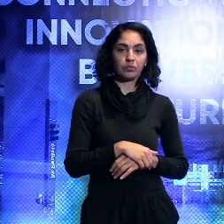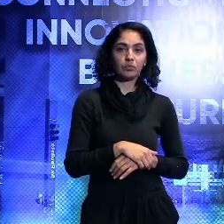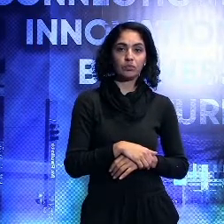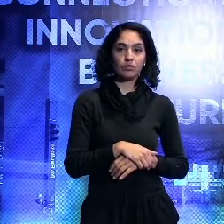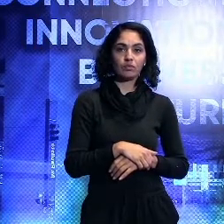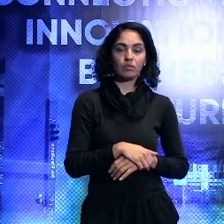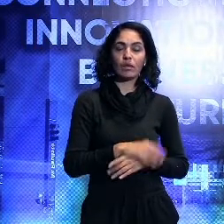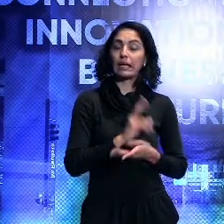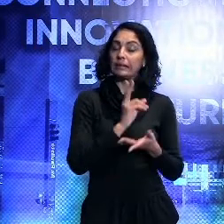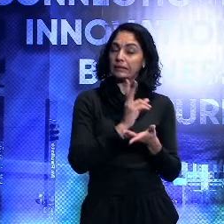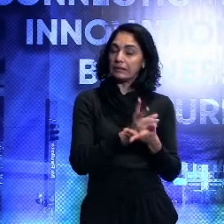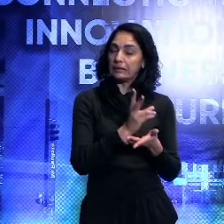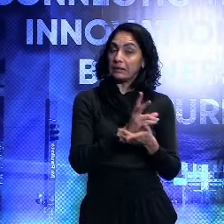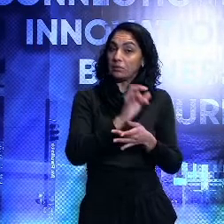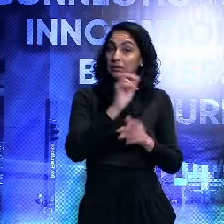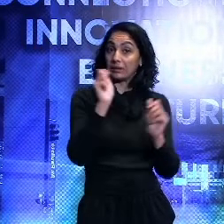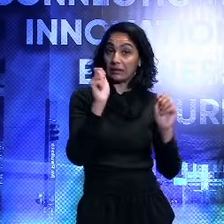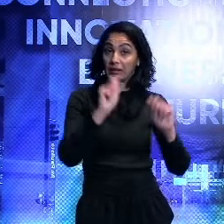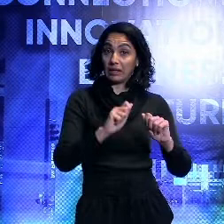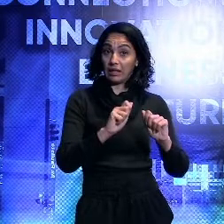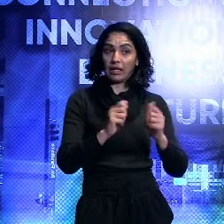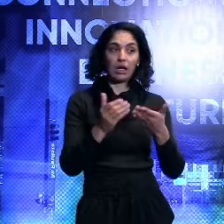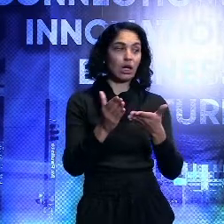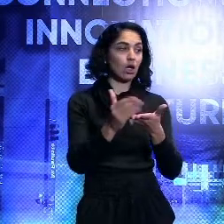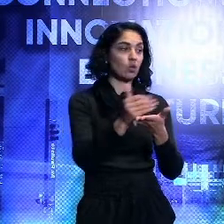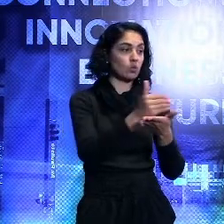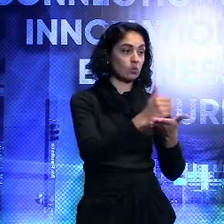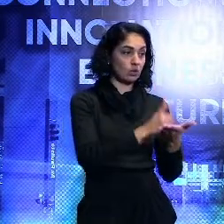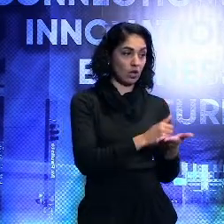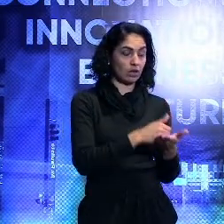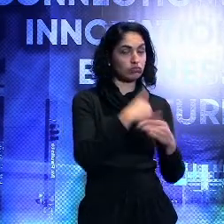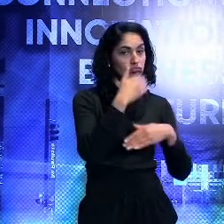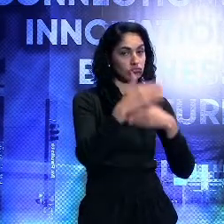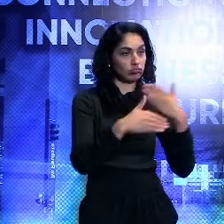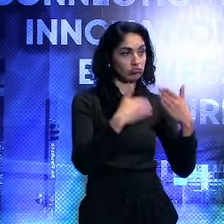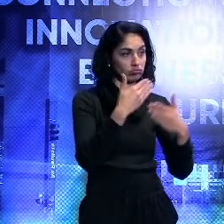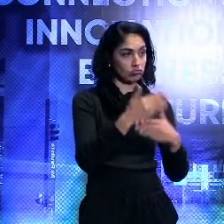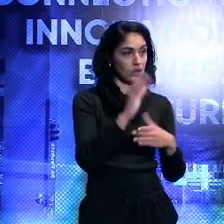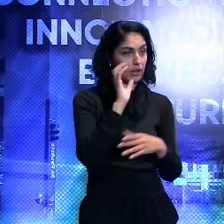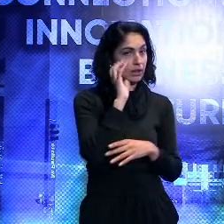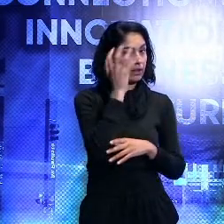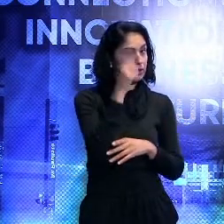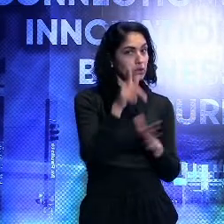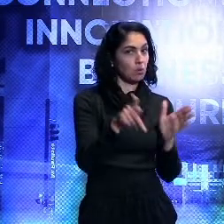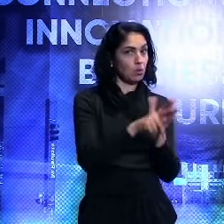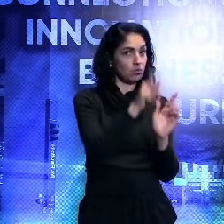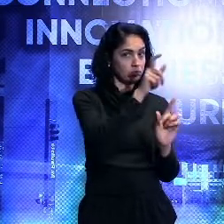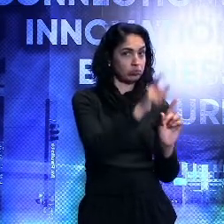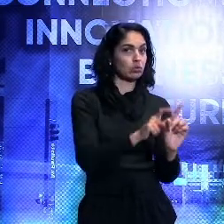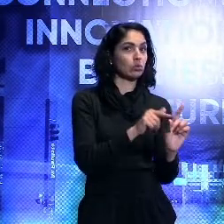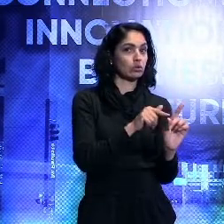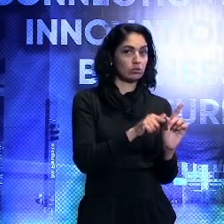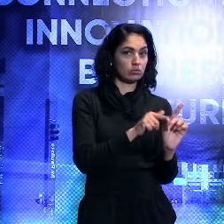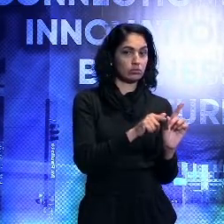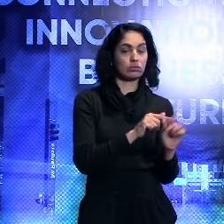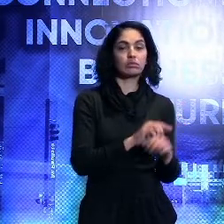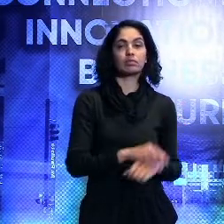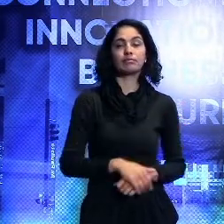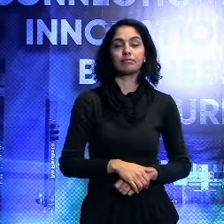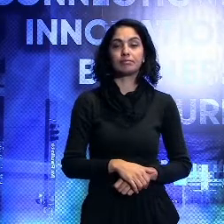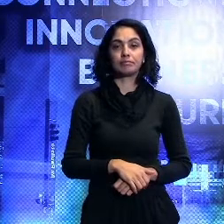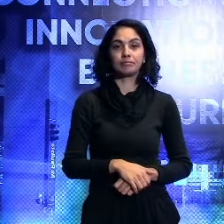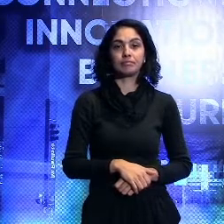sempre que possível, algum tipo de dado para suportar o processo de decisão de formação das personas. Certo?